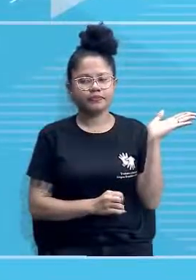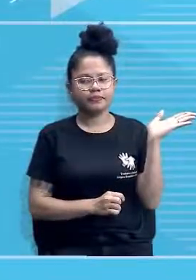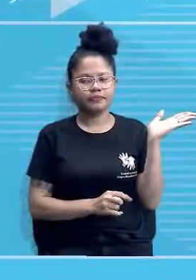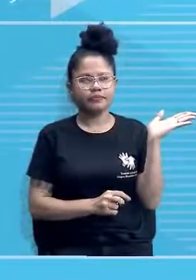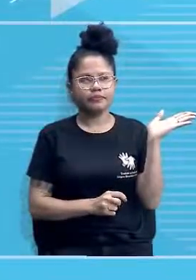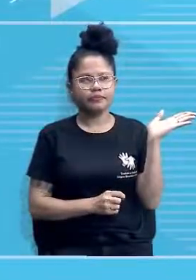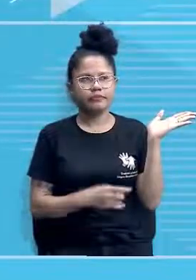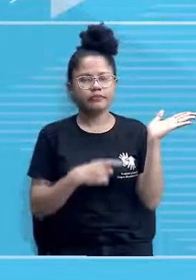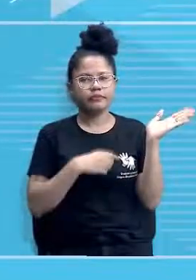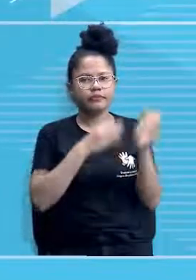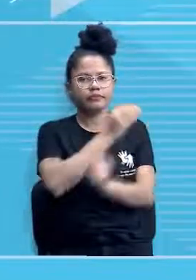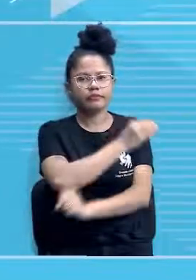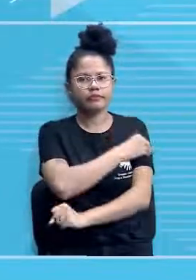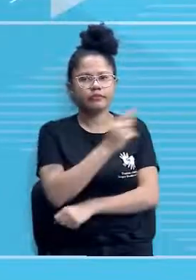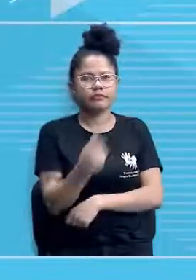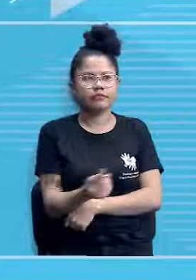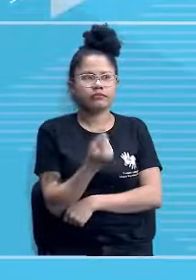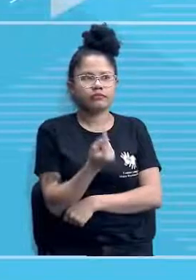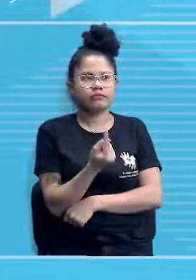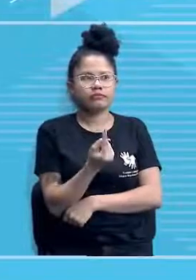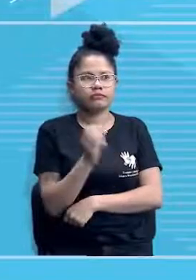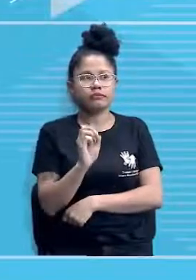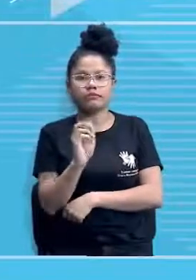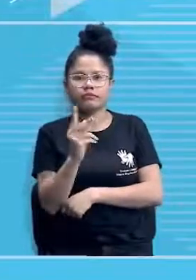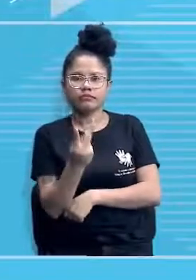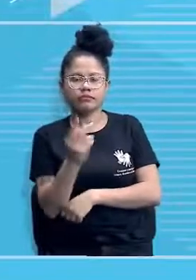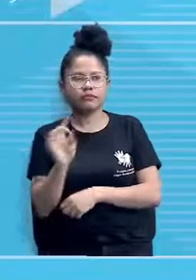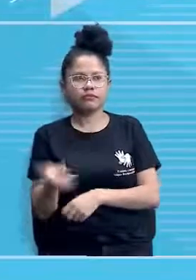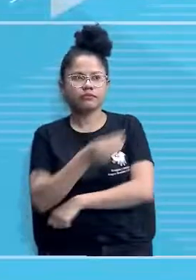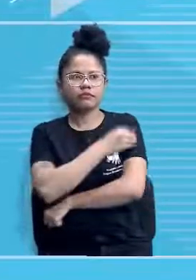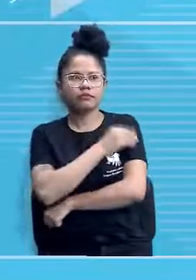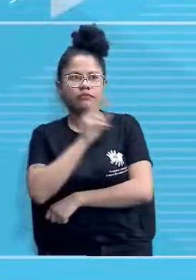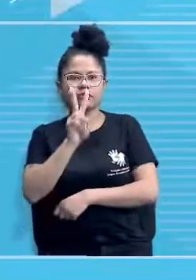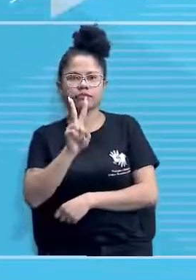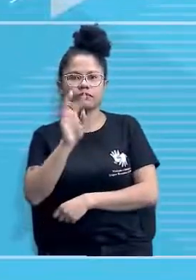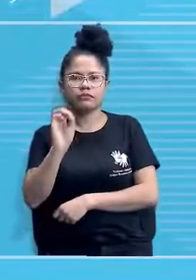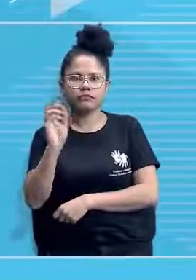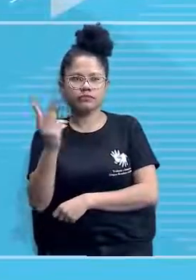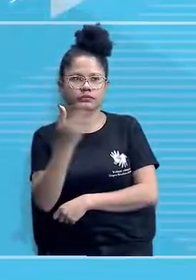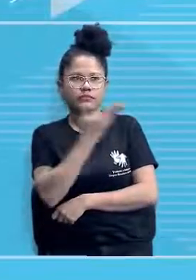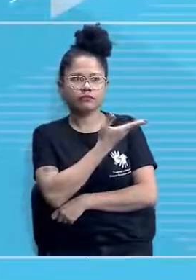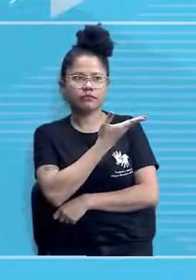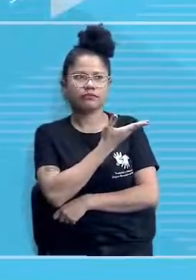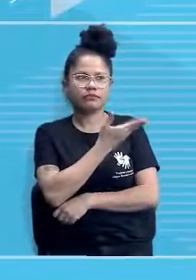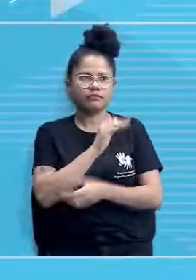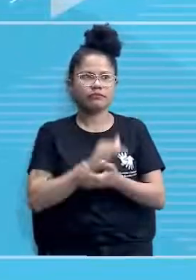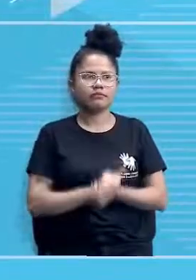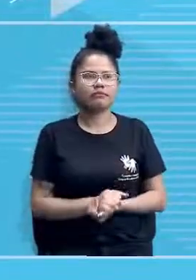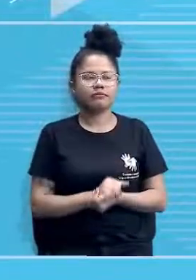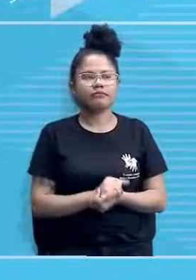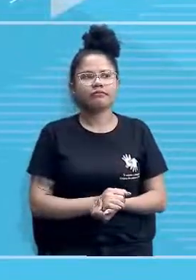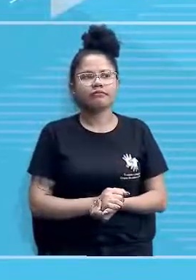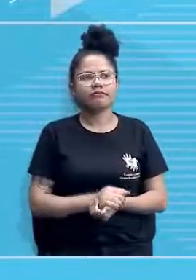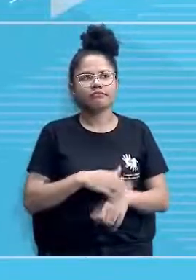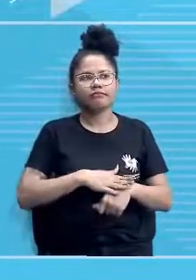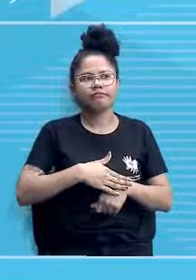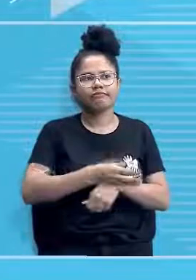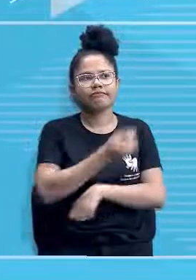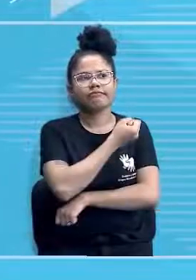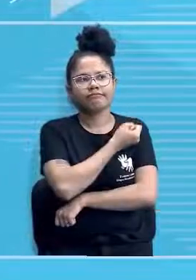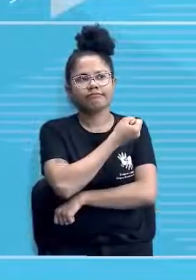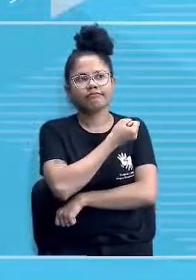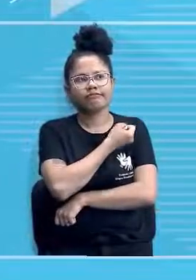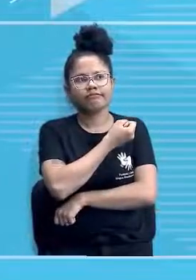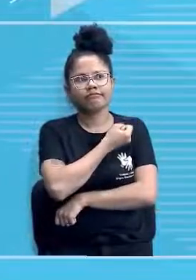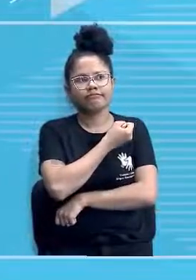um álcool com uma hidroxila e aqui você tem um álcool com duas hidroxilas então quanto maior for o número